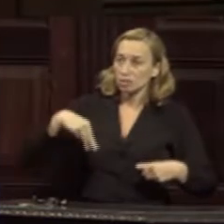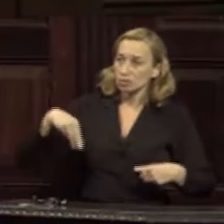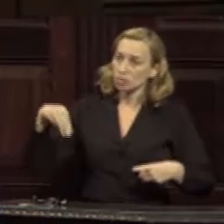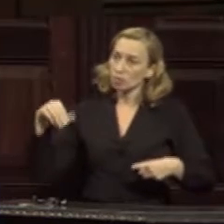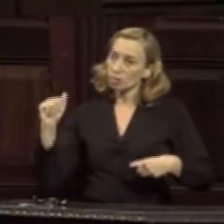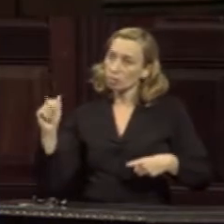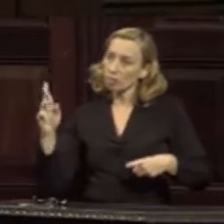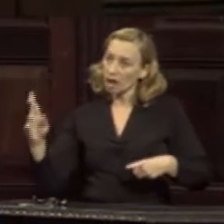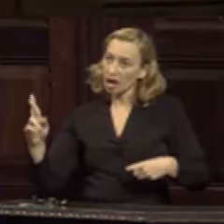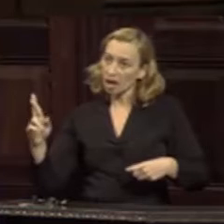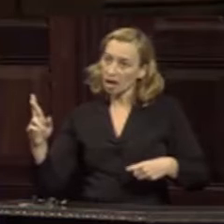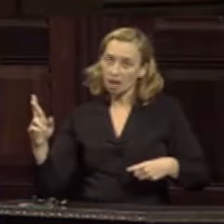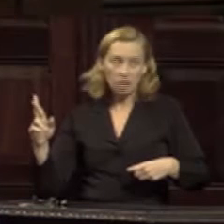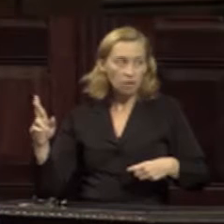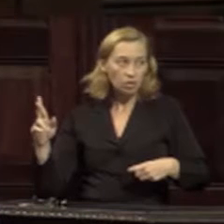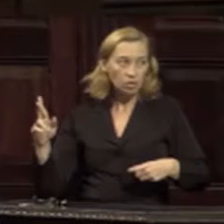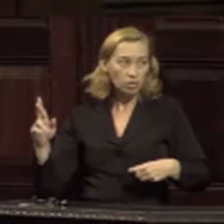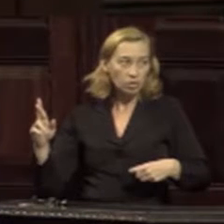conta é o marisco.